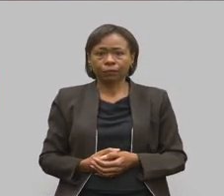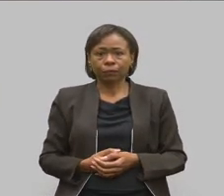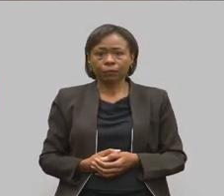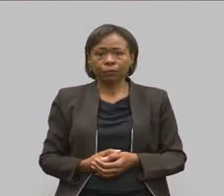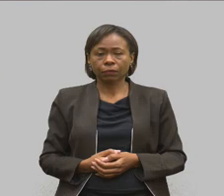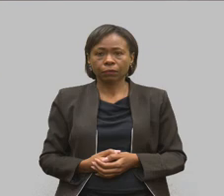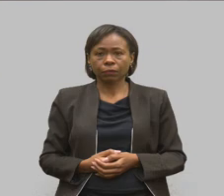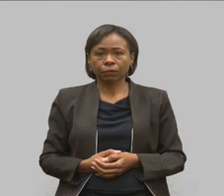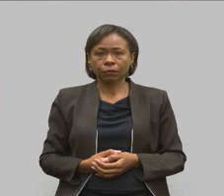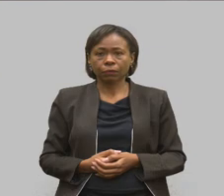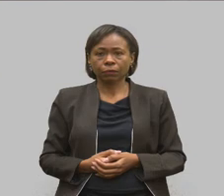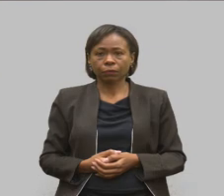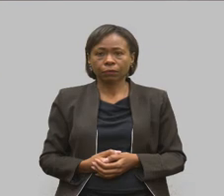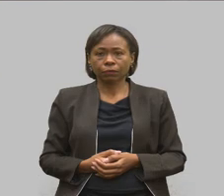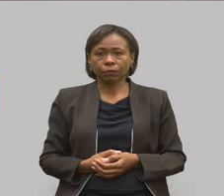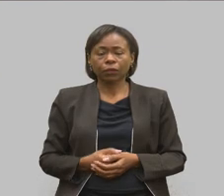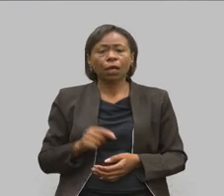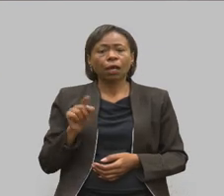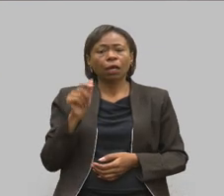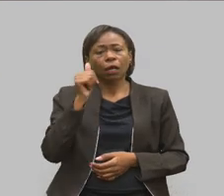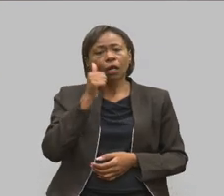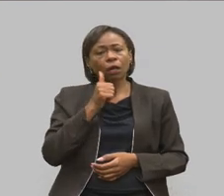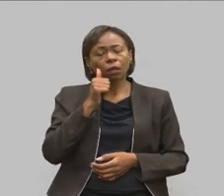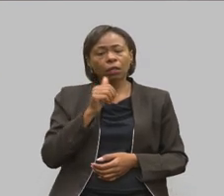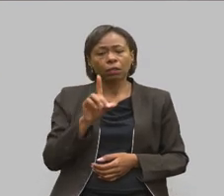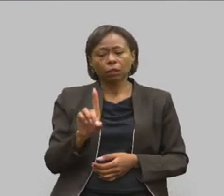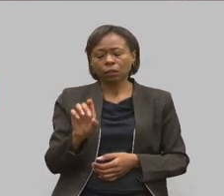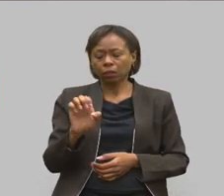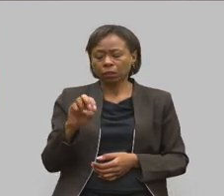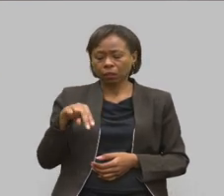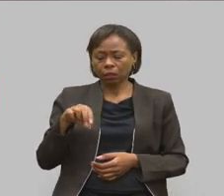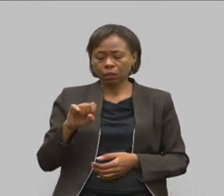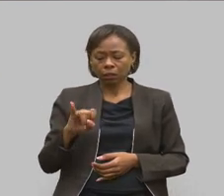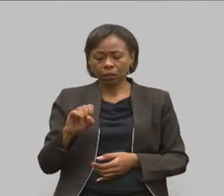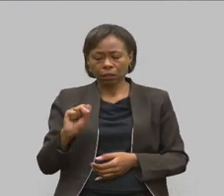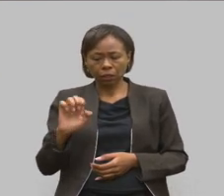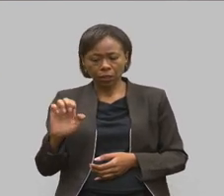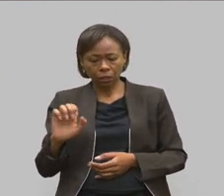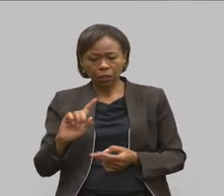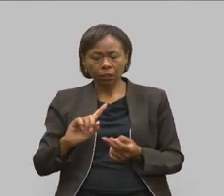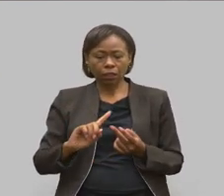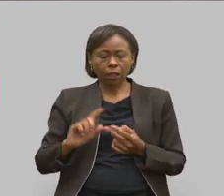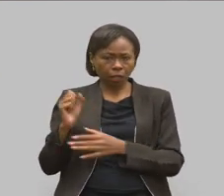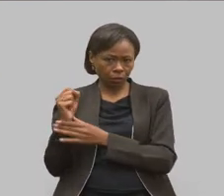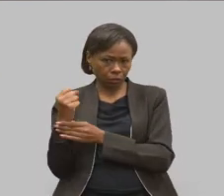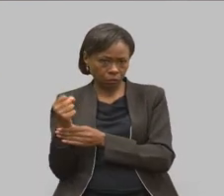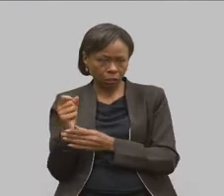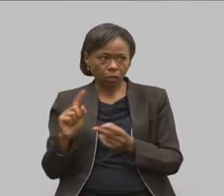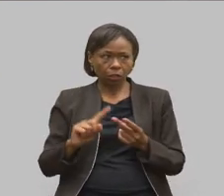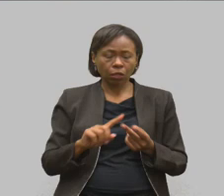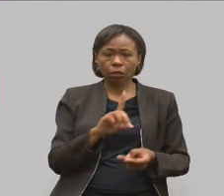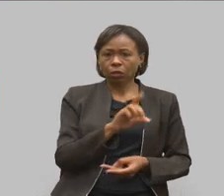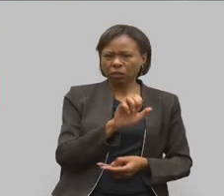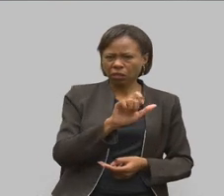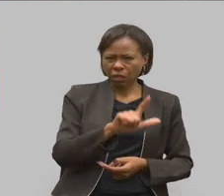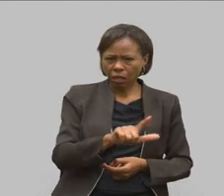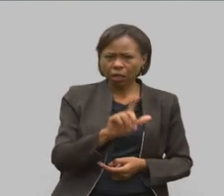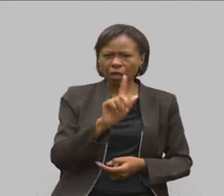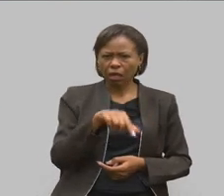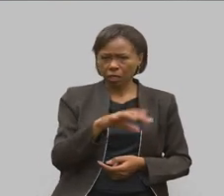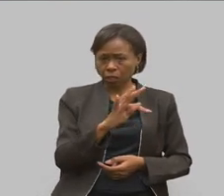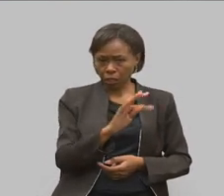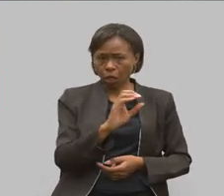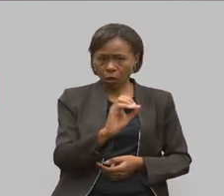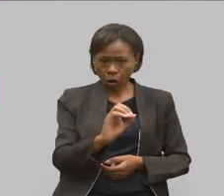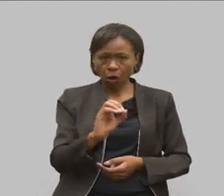Denise que é a fisioterapeuta e o D que é o terapeuta ocupacional que assistem o meu